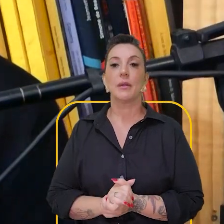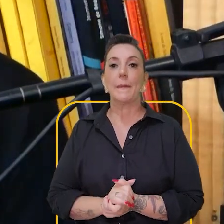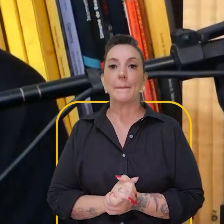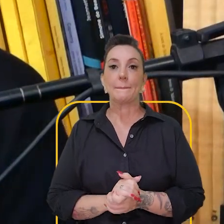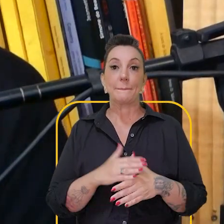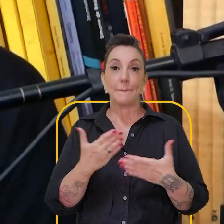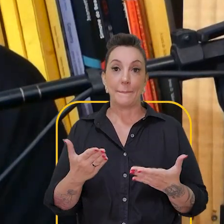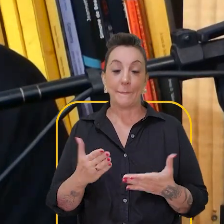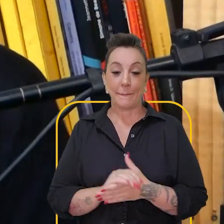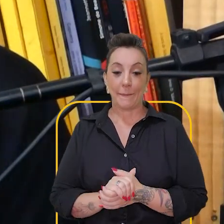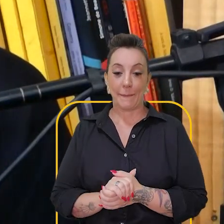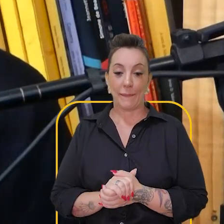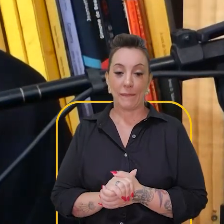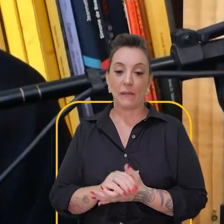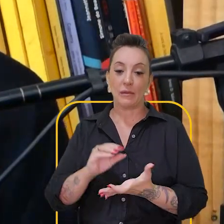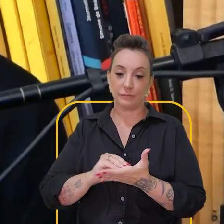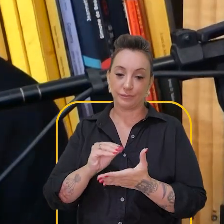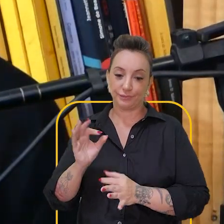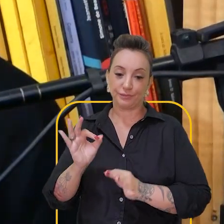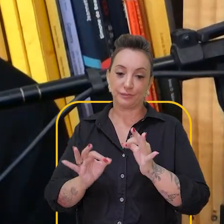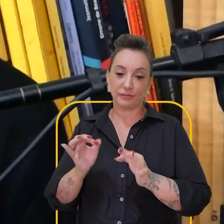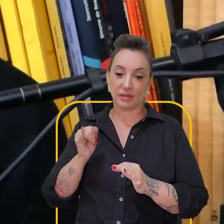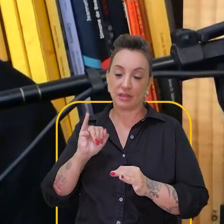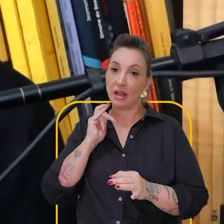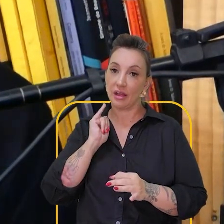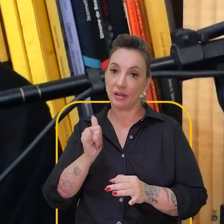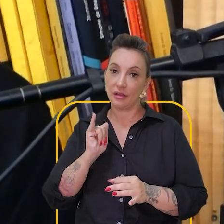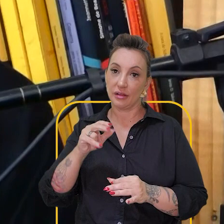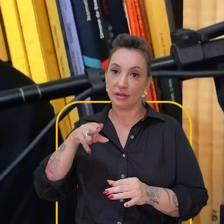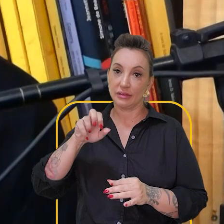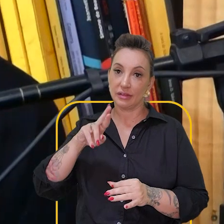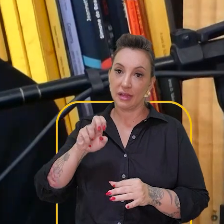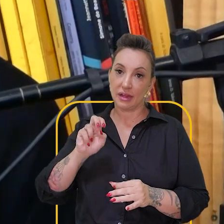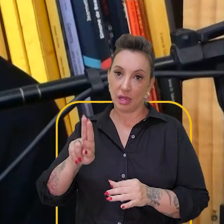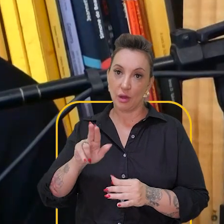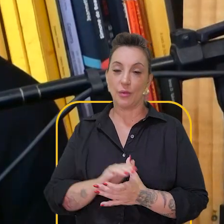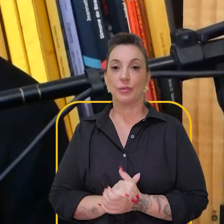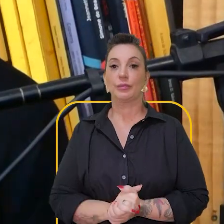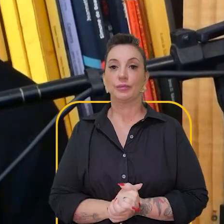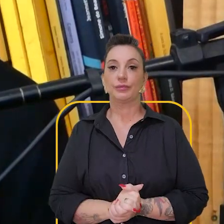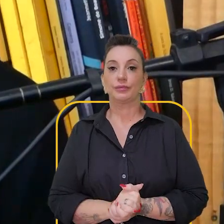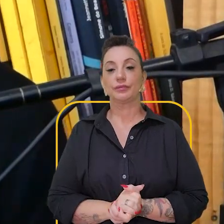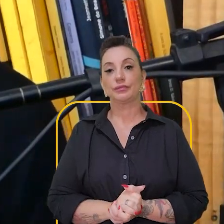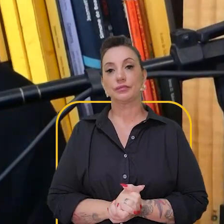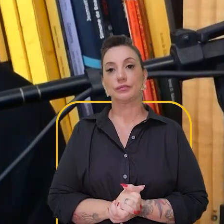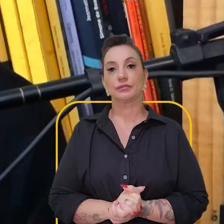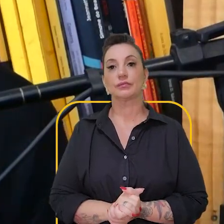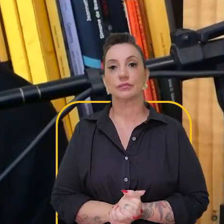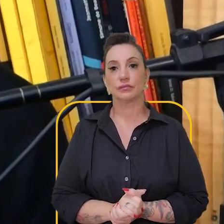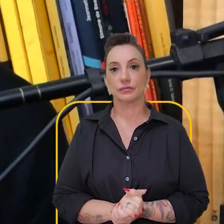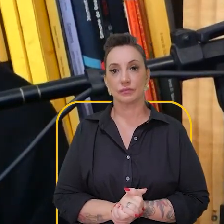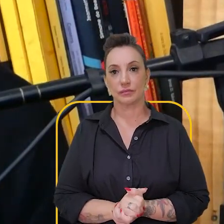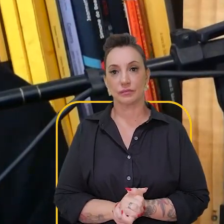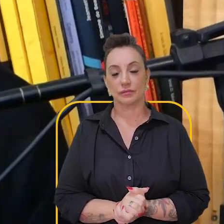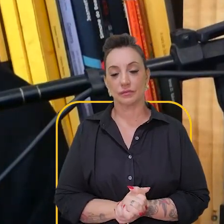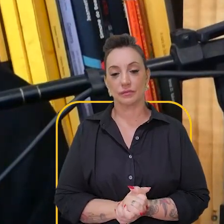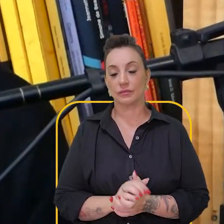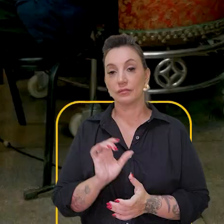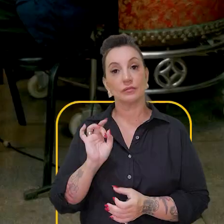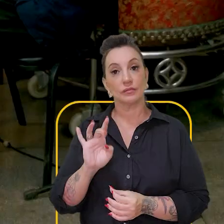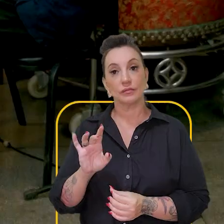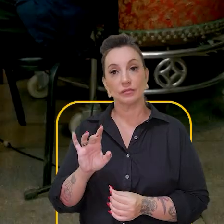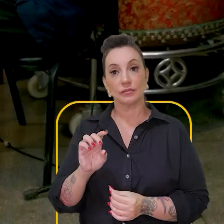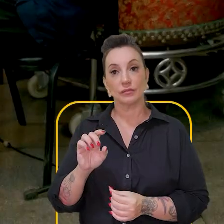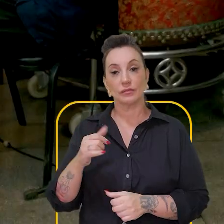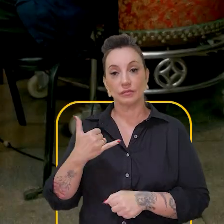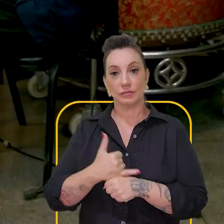que foi não só um mestre ele foi um pai para mim me abraçou o mestre Nereu eu conheci ele meio